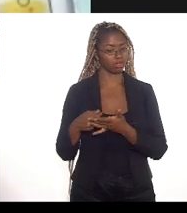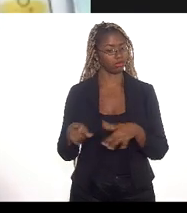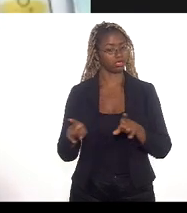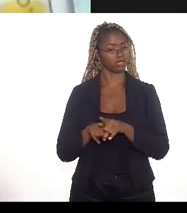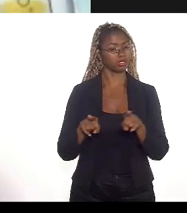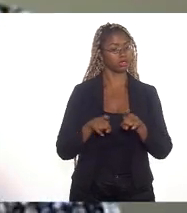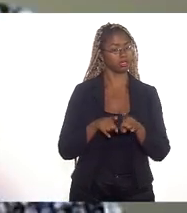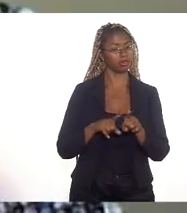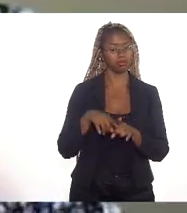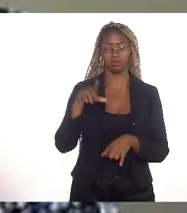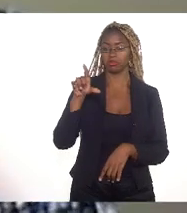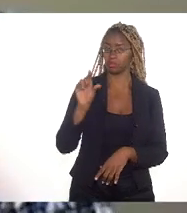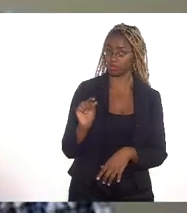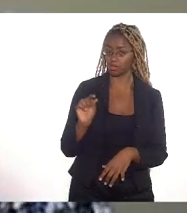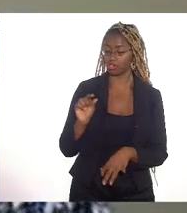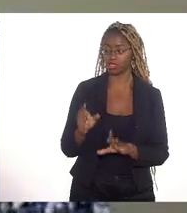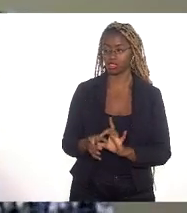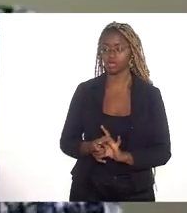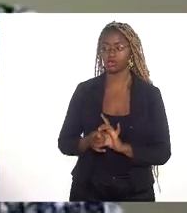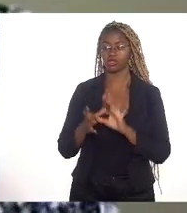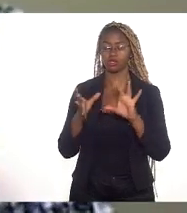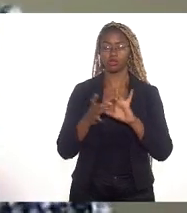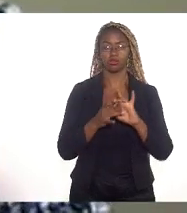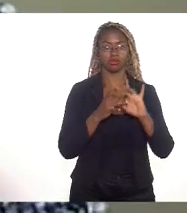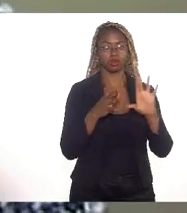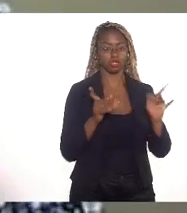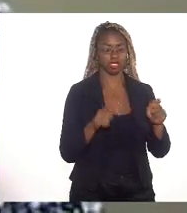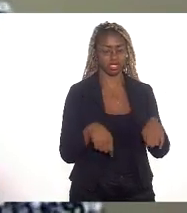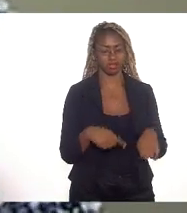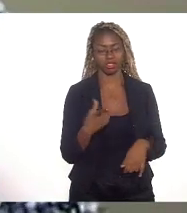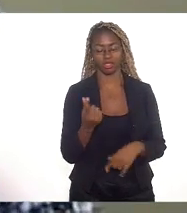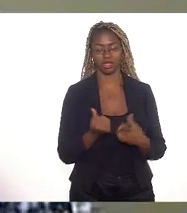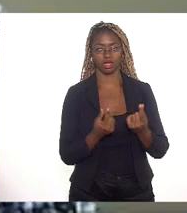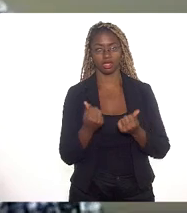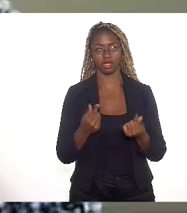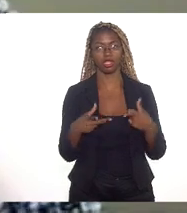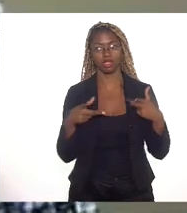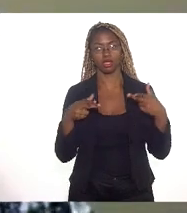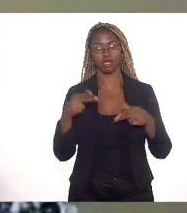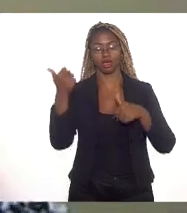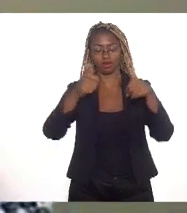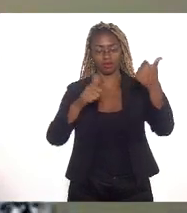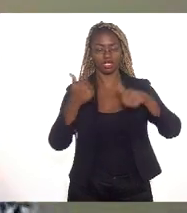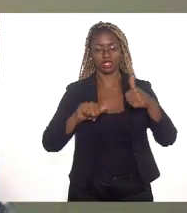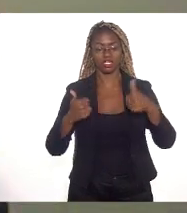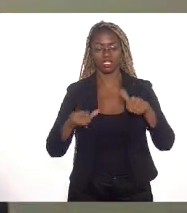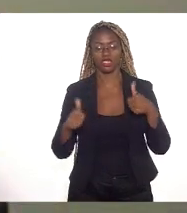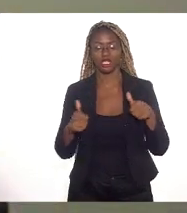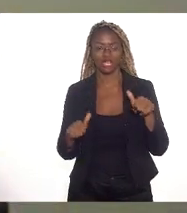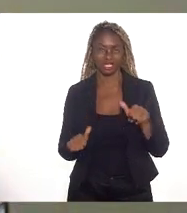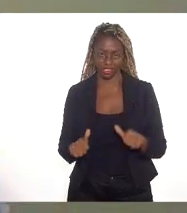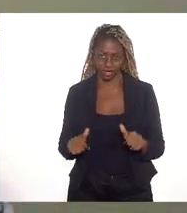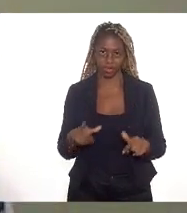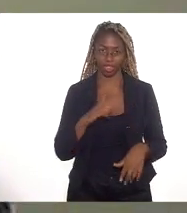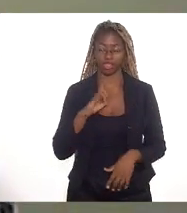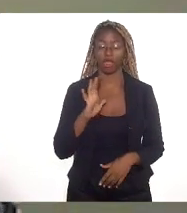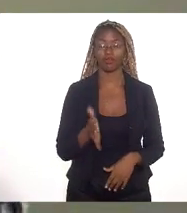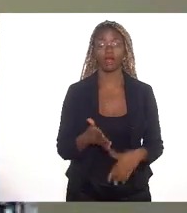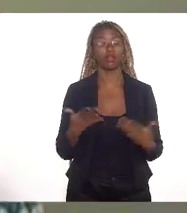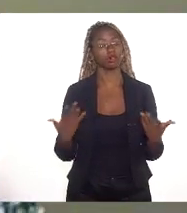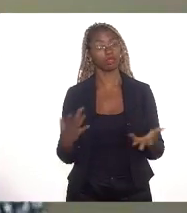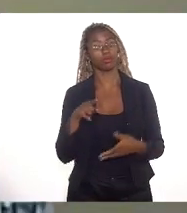baixa disponibilidade financeira conforme a avaliação do Tesouro Nacional. E, para isso